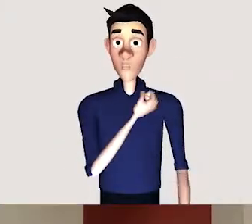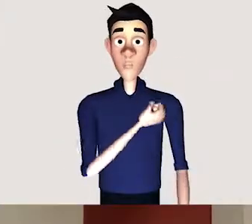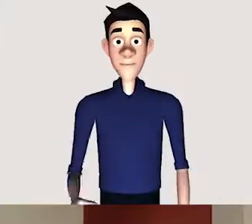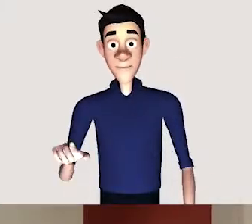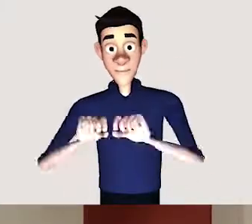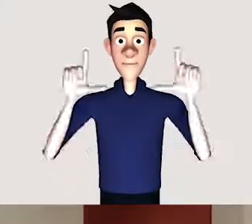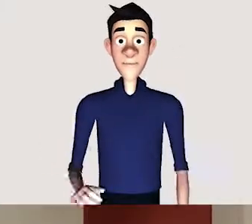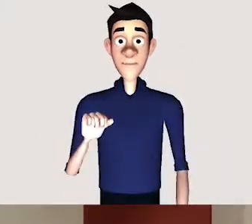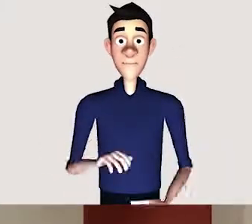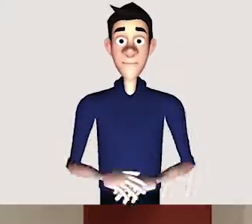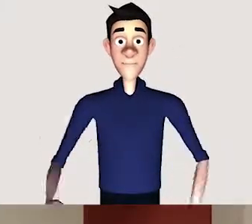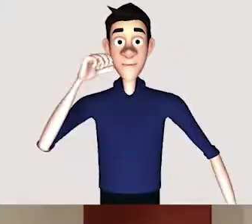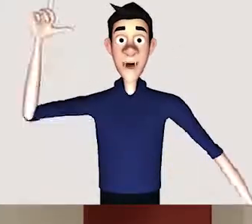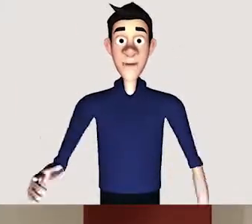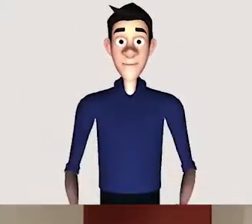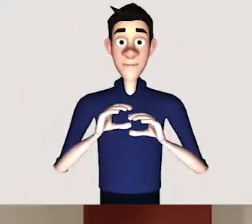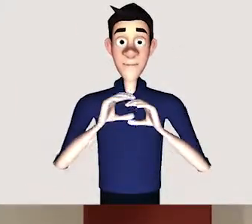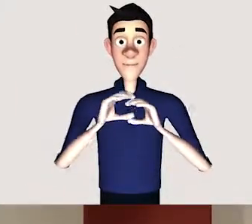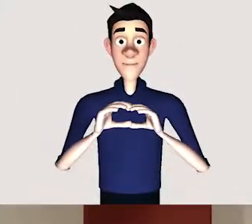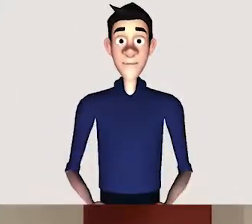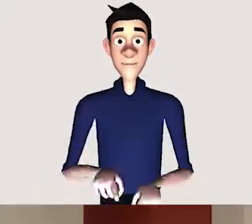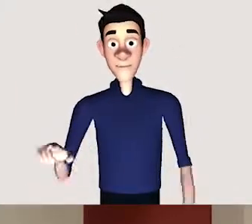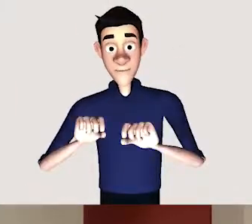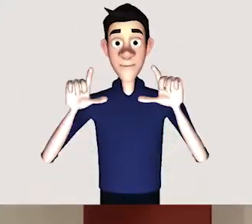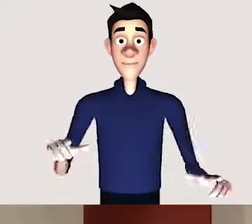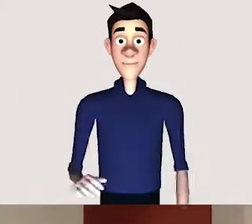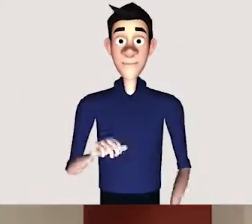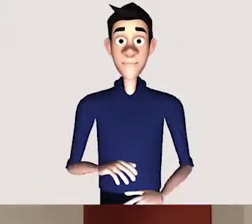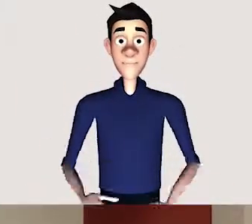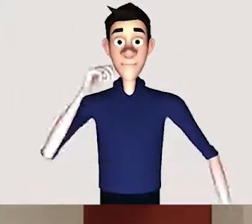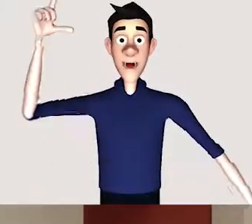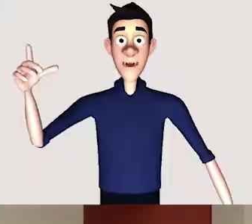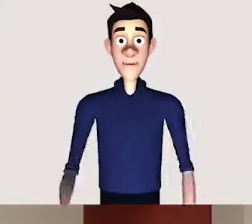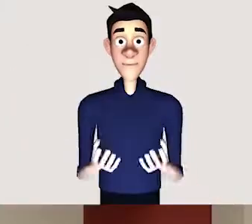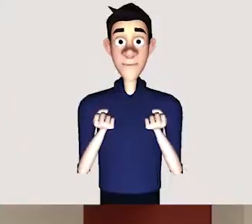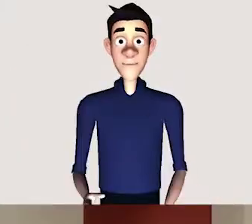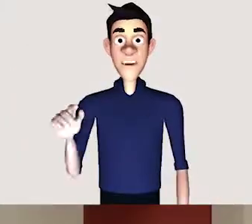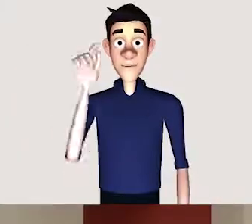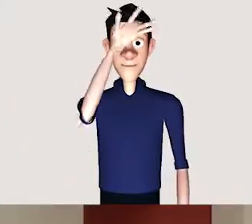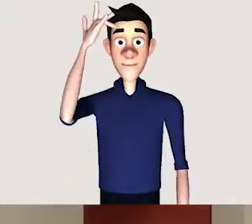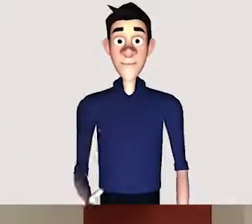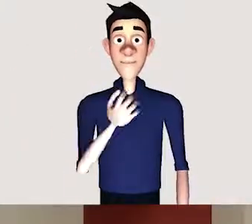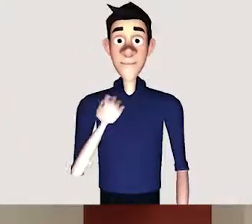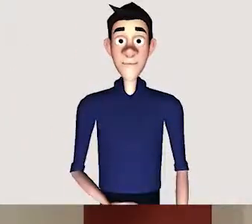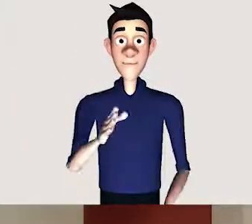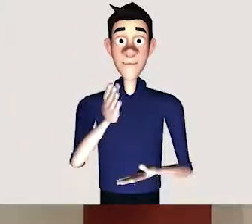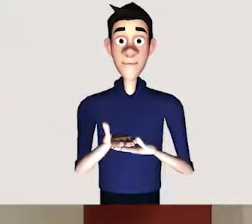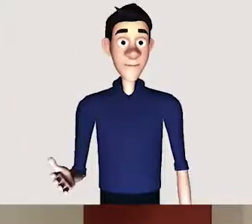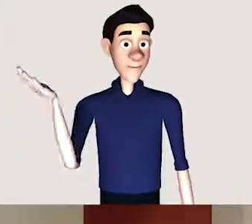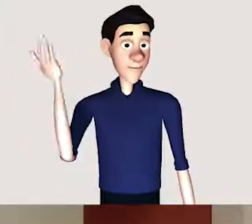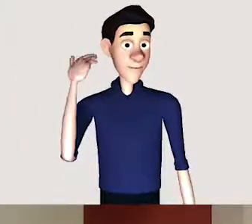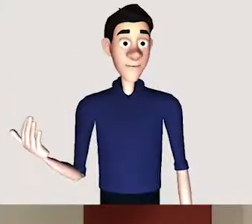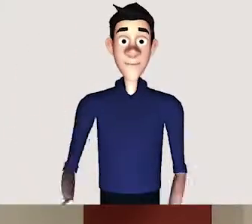implica em transmissão. Mas, se implica em transmissão, também implica em recepção. Porque